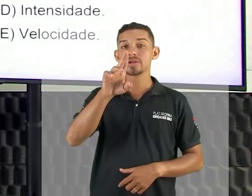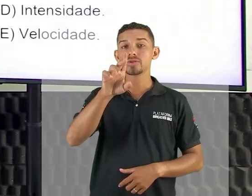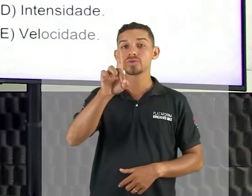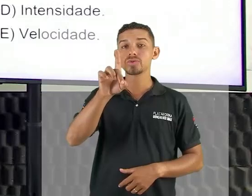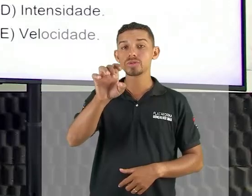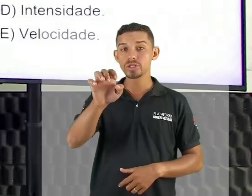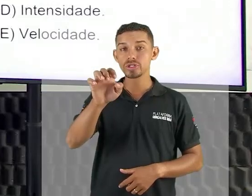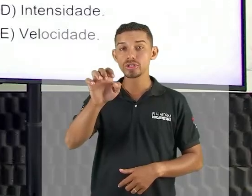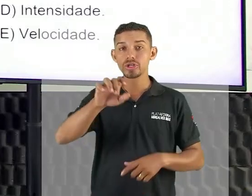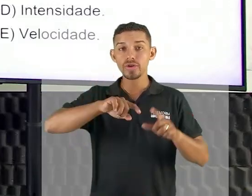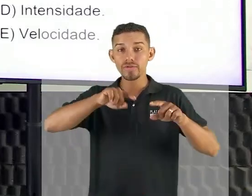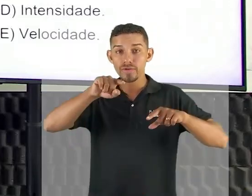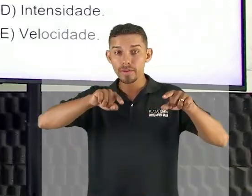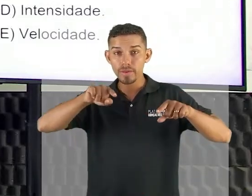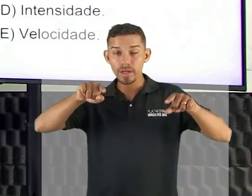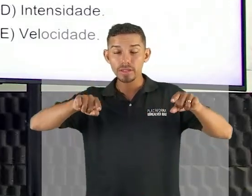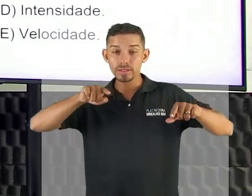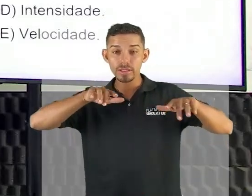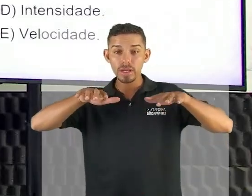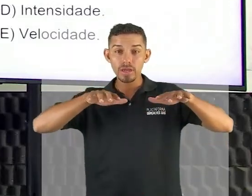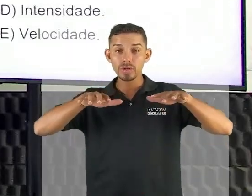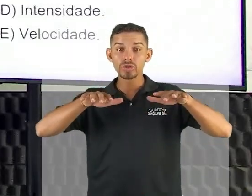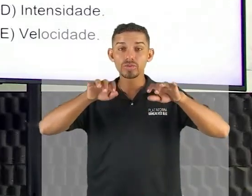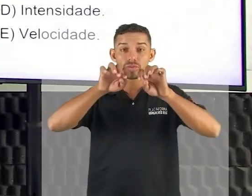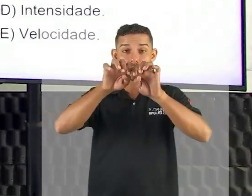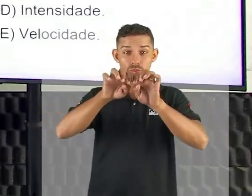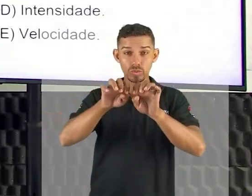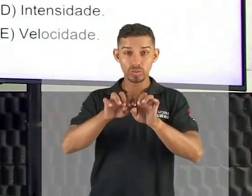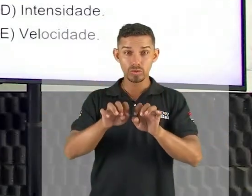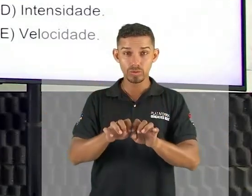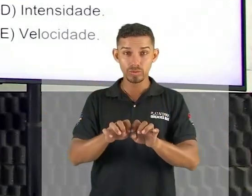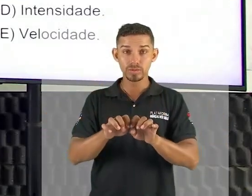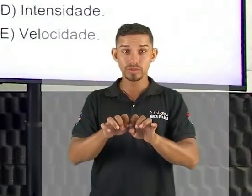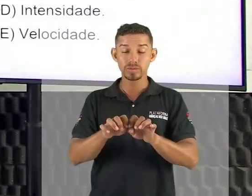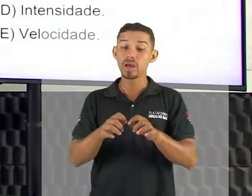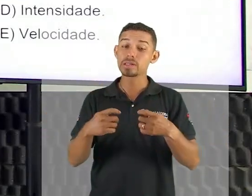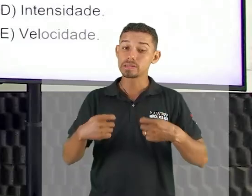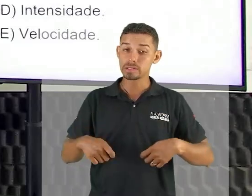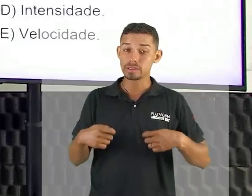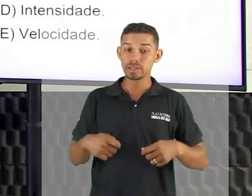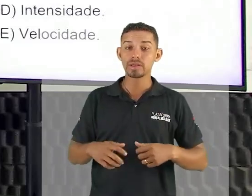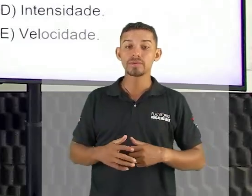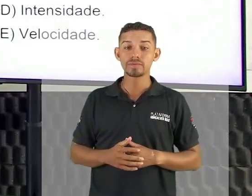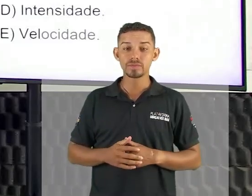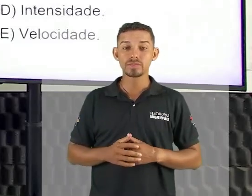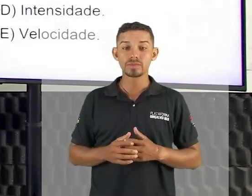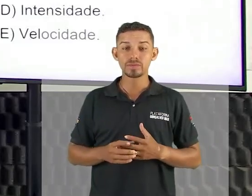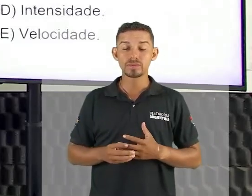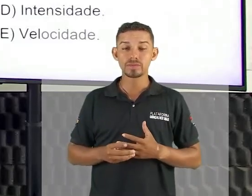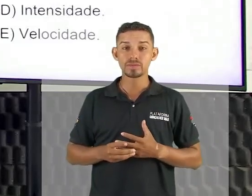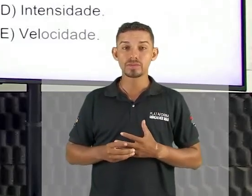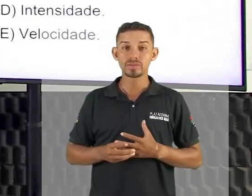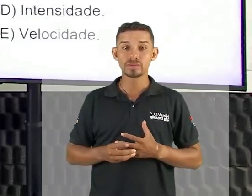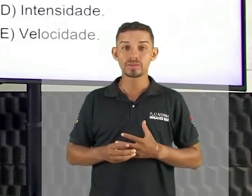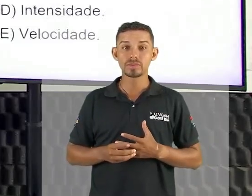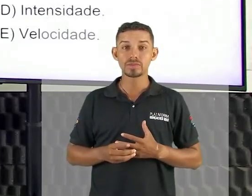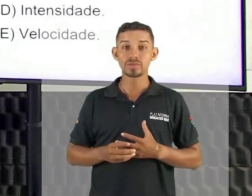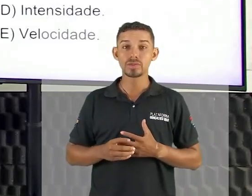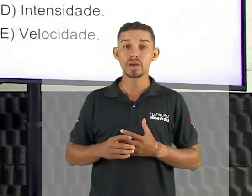vibração de uma estrutura devido ao